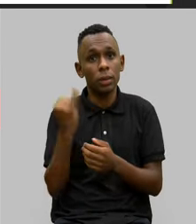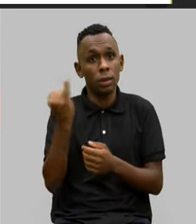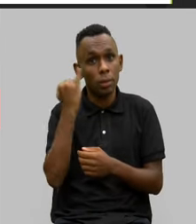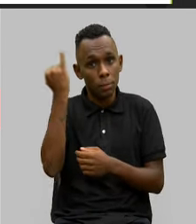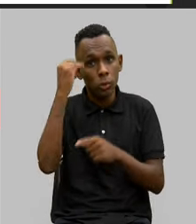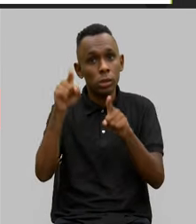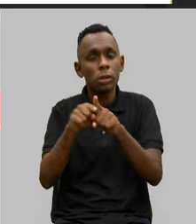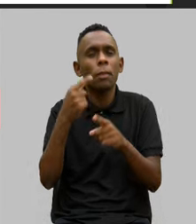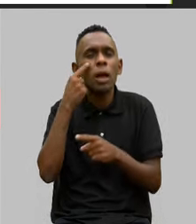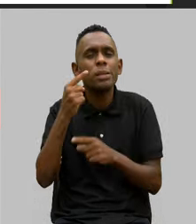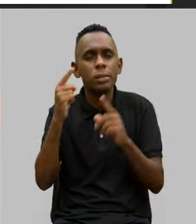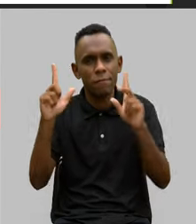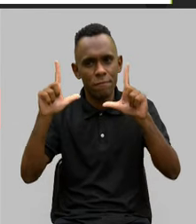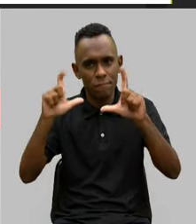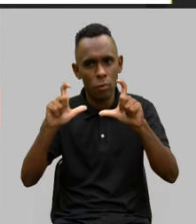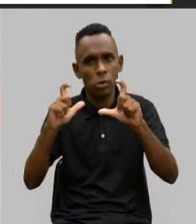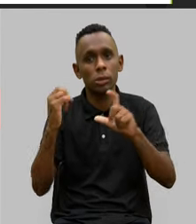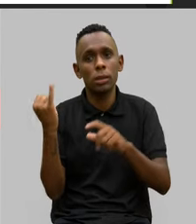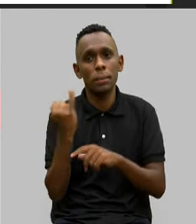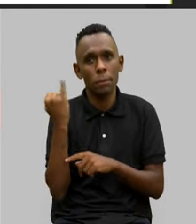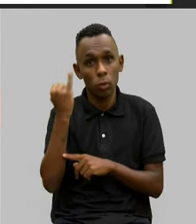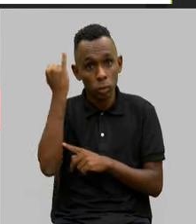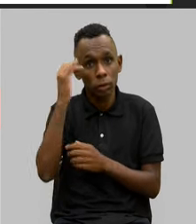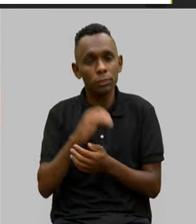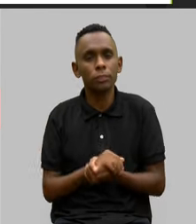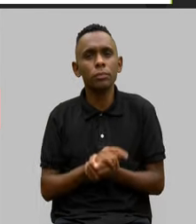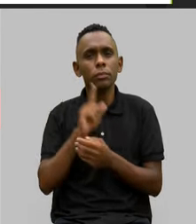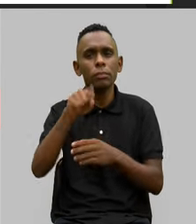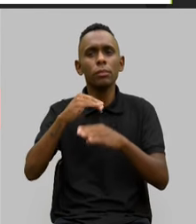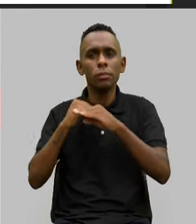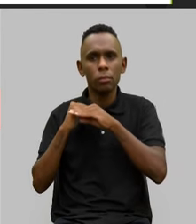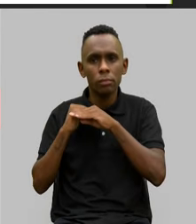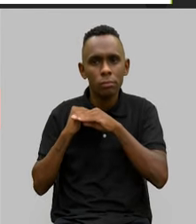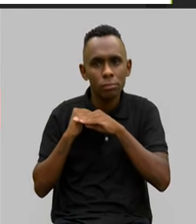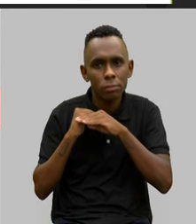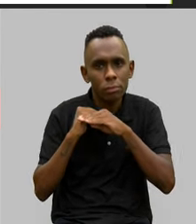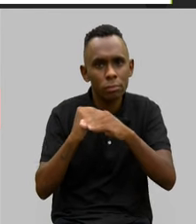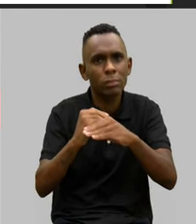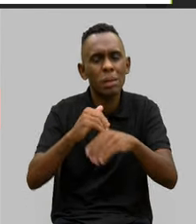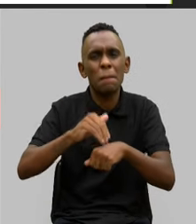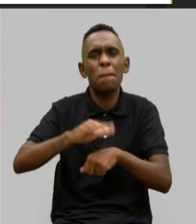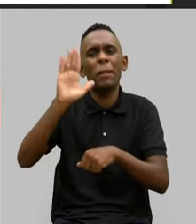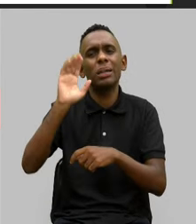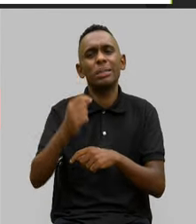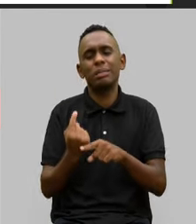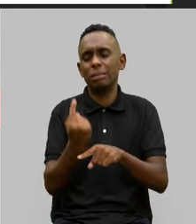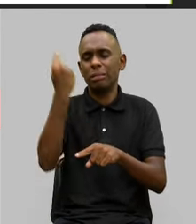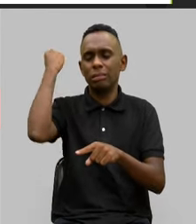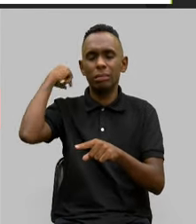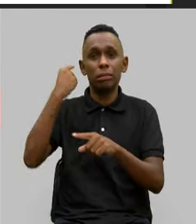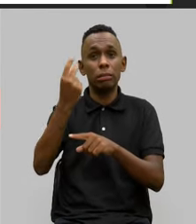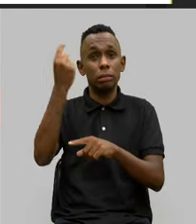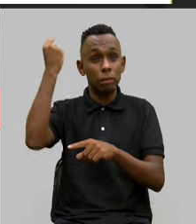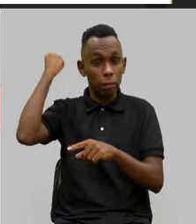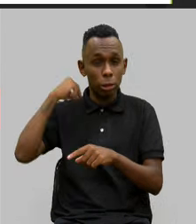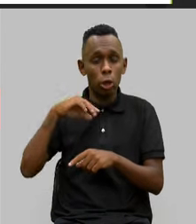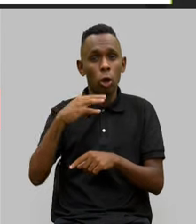essa foto Esse é o padrão mais velho ele tem